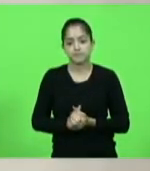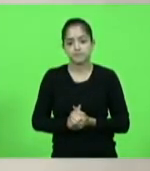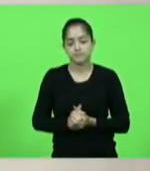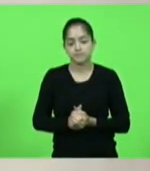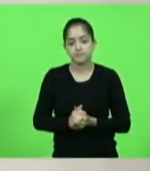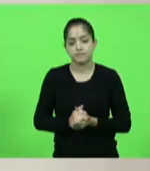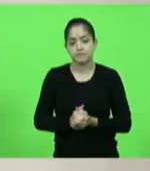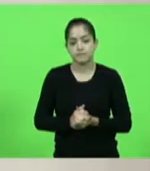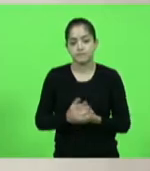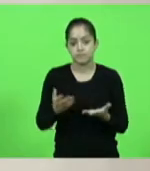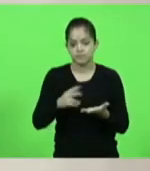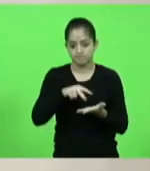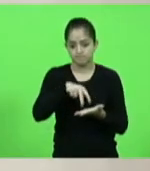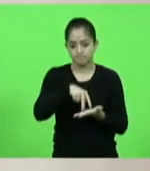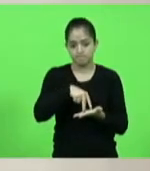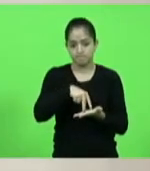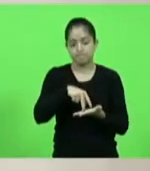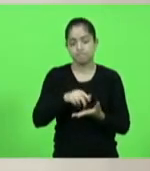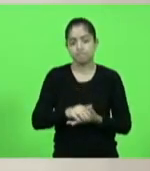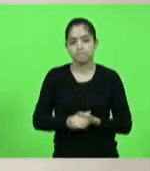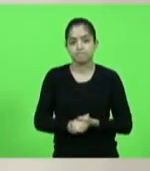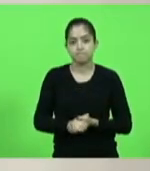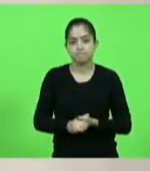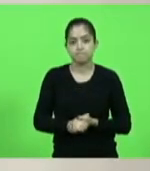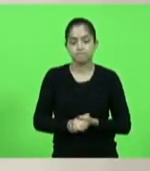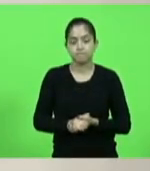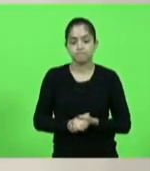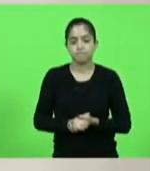Deputado, fará uso da palavra.